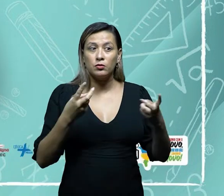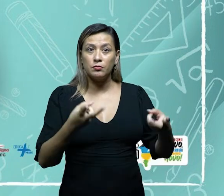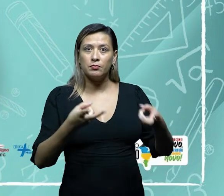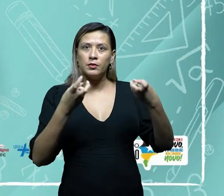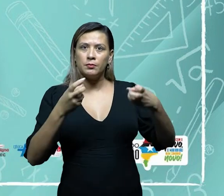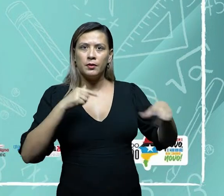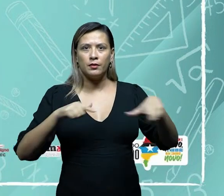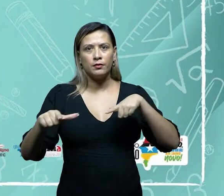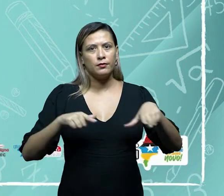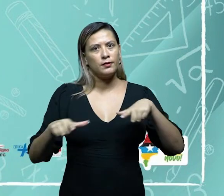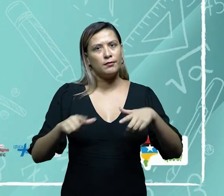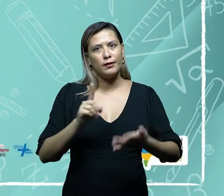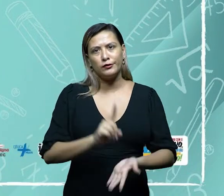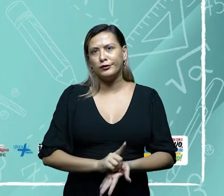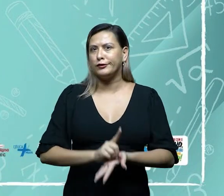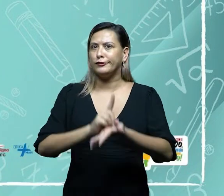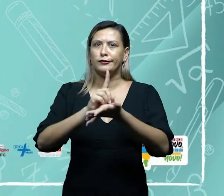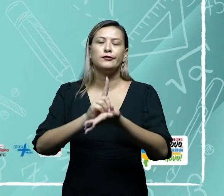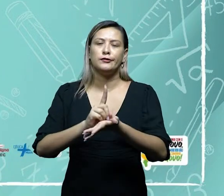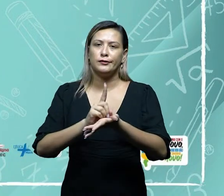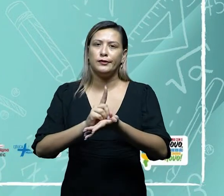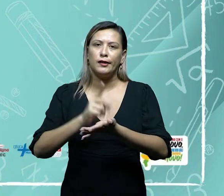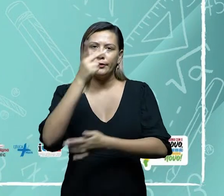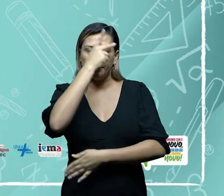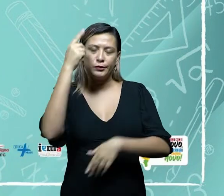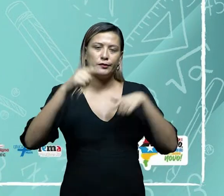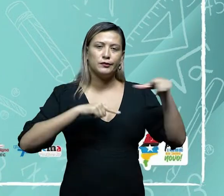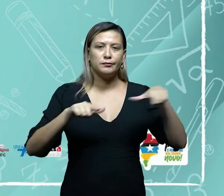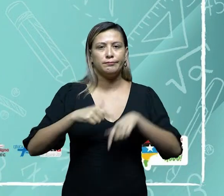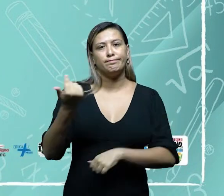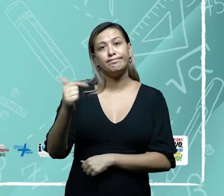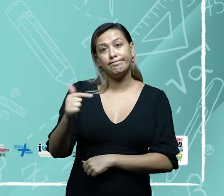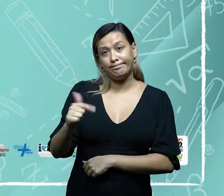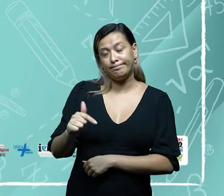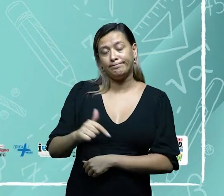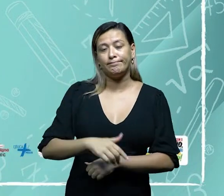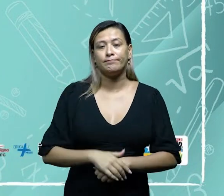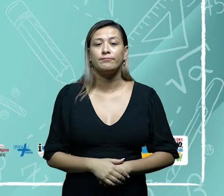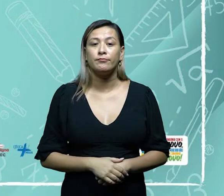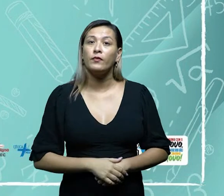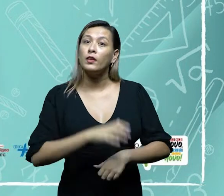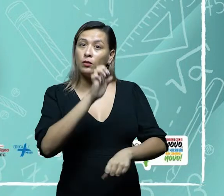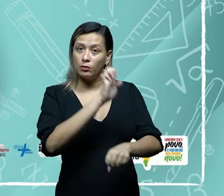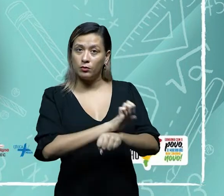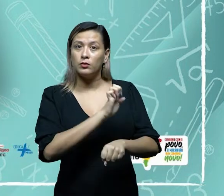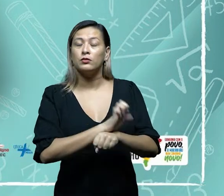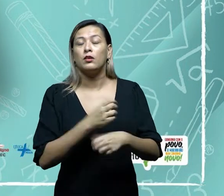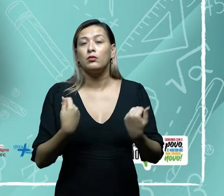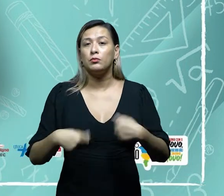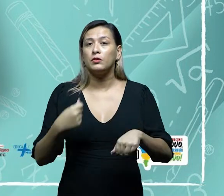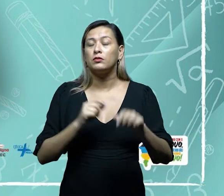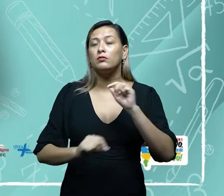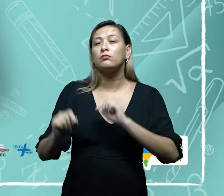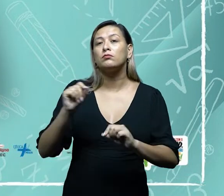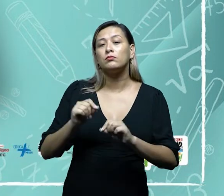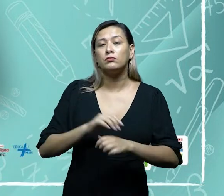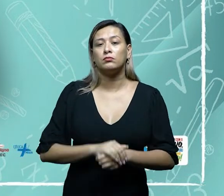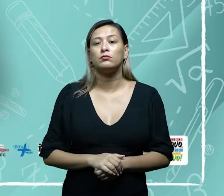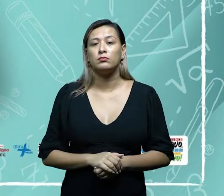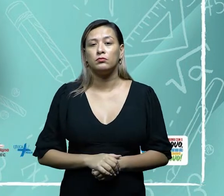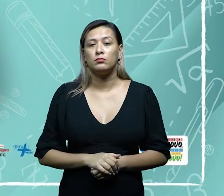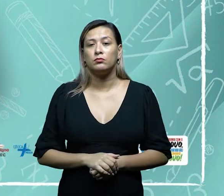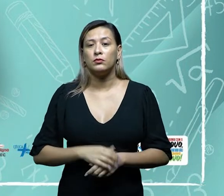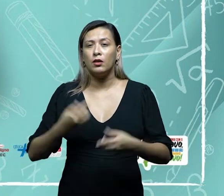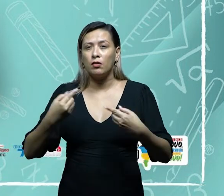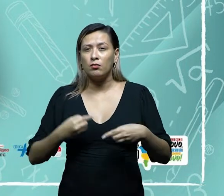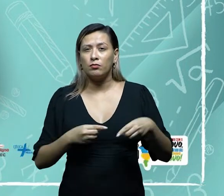trabalho, ele não era digno, ele não dava dignidade àquele ser humano, tá bom? O Estado, ele deve, de fato, né, não infringir. O Estado,